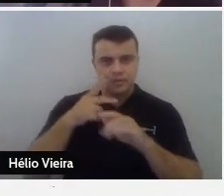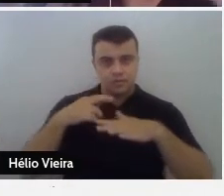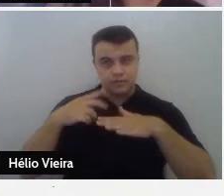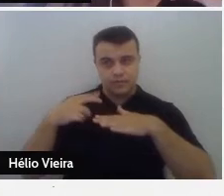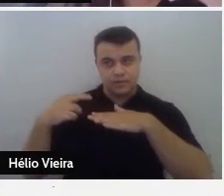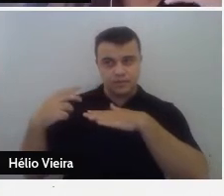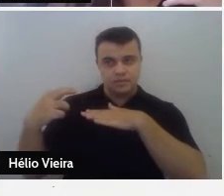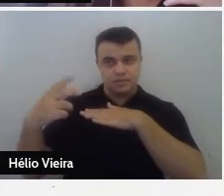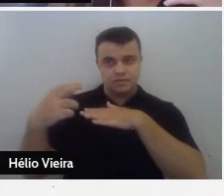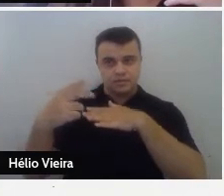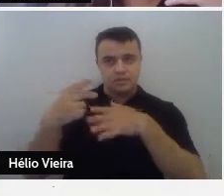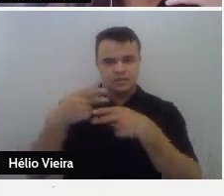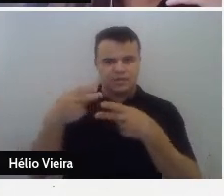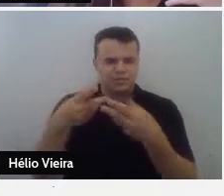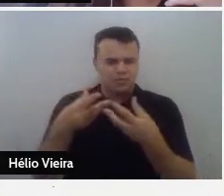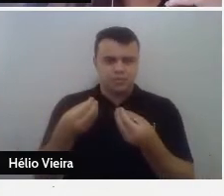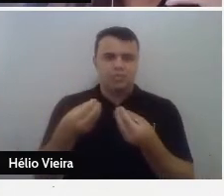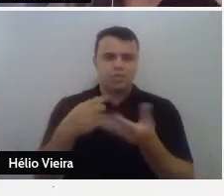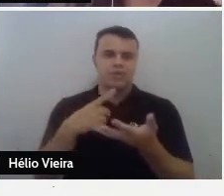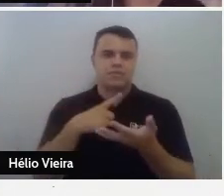de conteúdo é imenso.